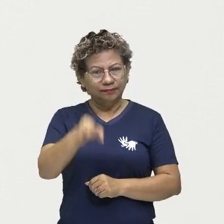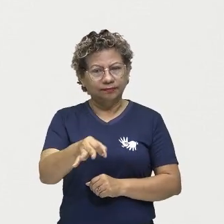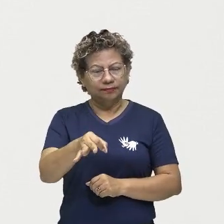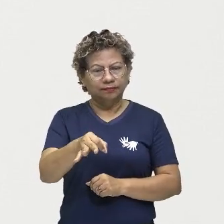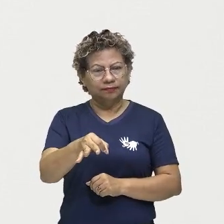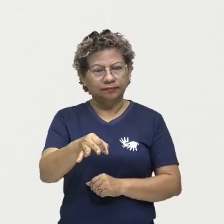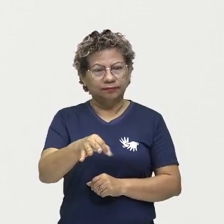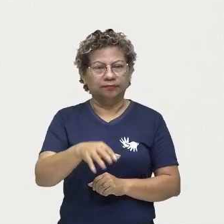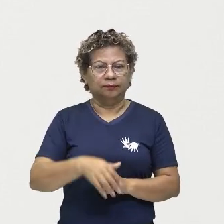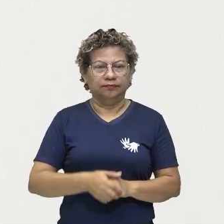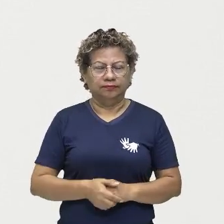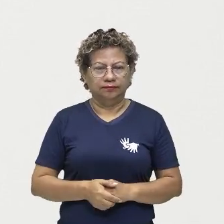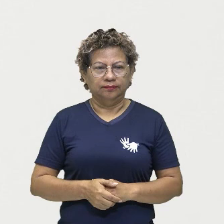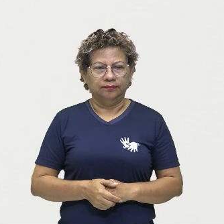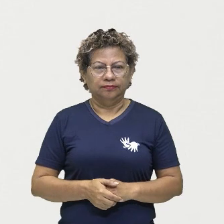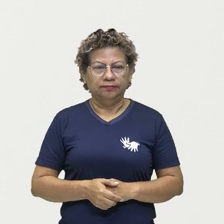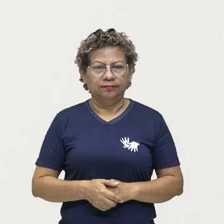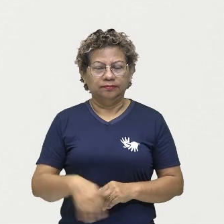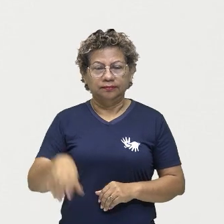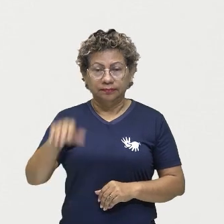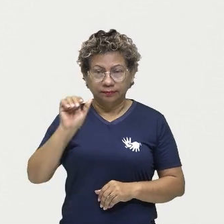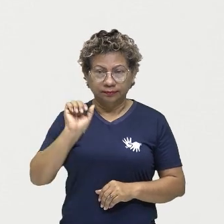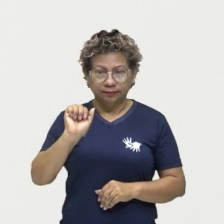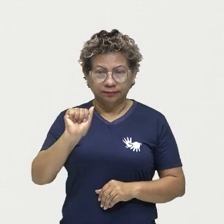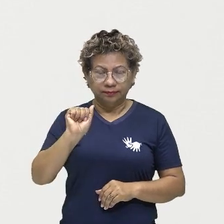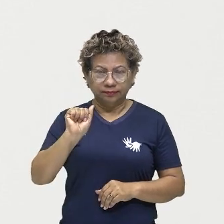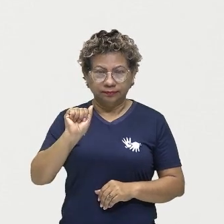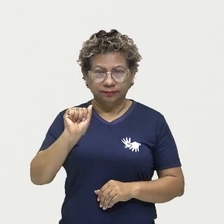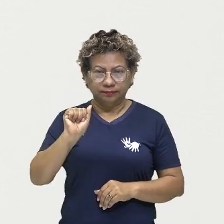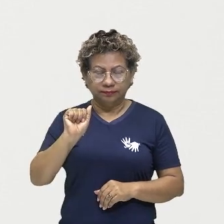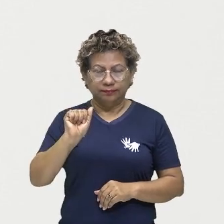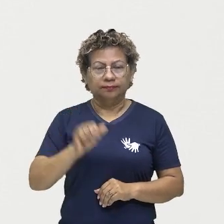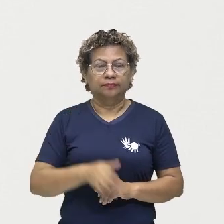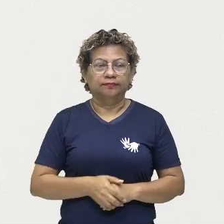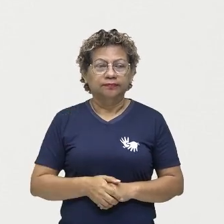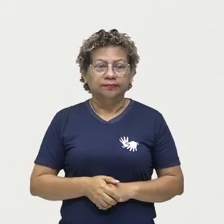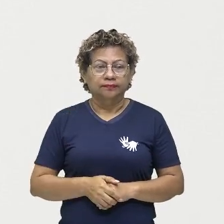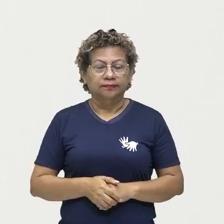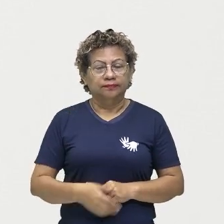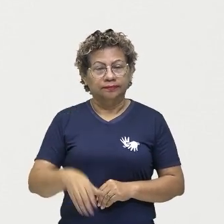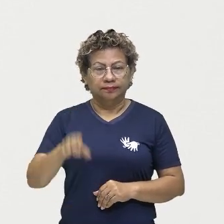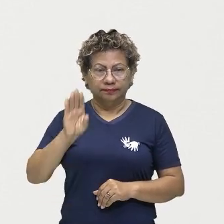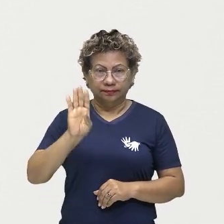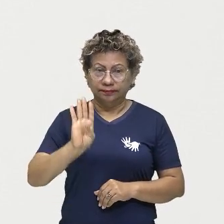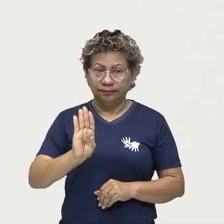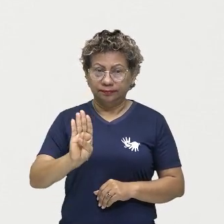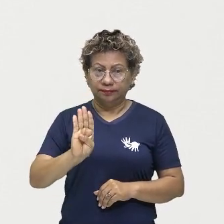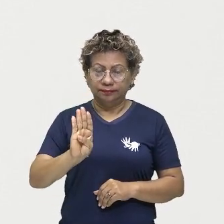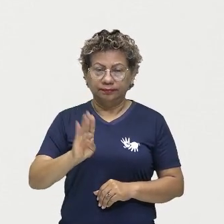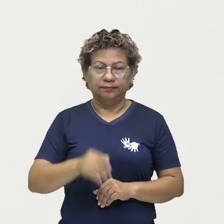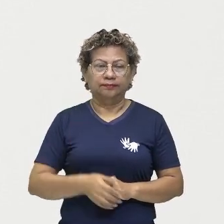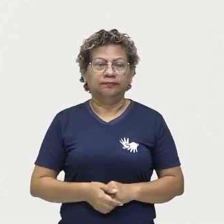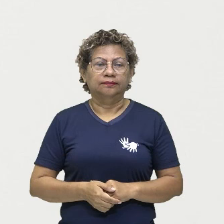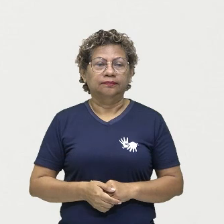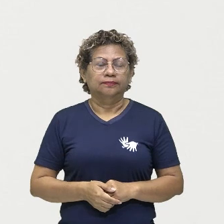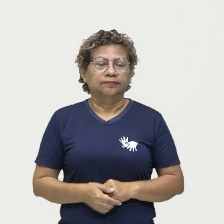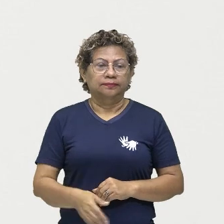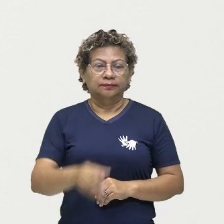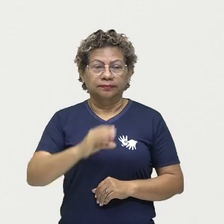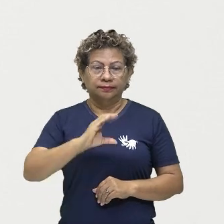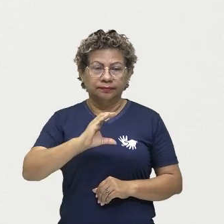A, 9 centímetros. Letra B, 17,5 centímetros. Letra